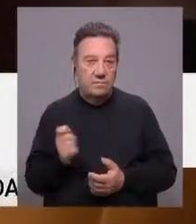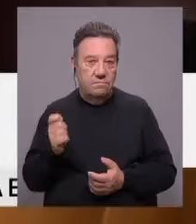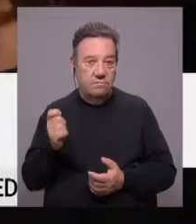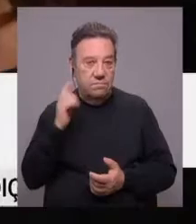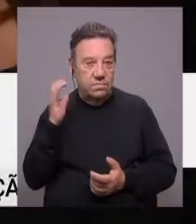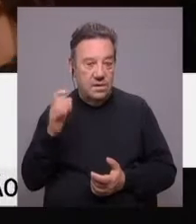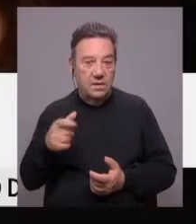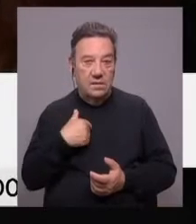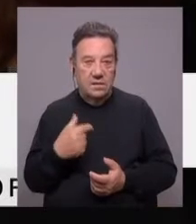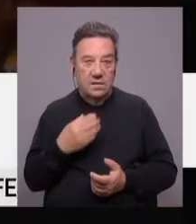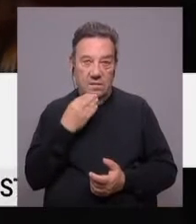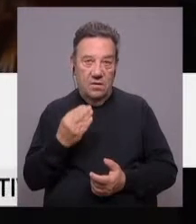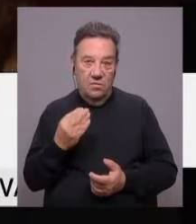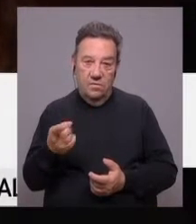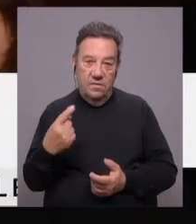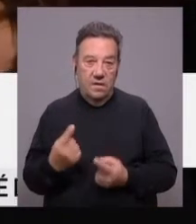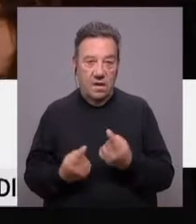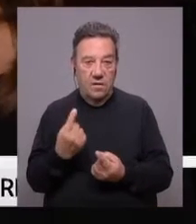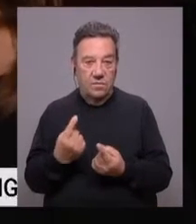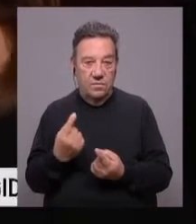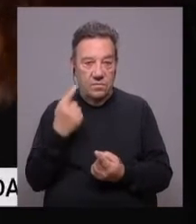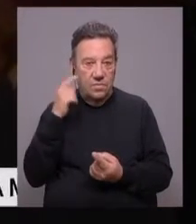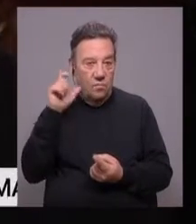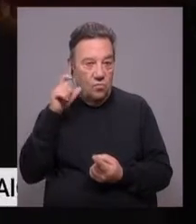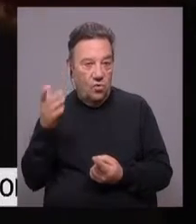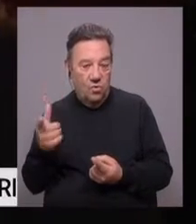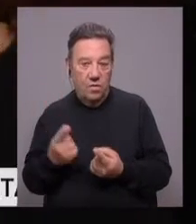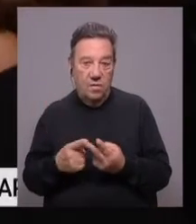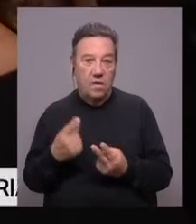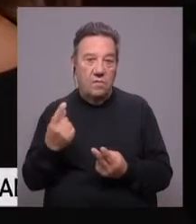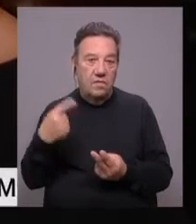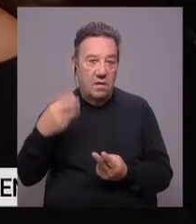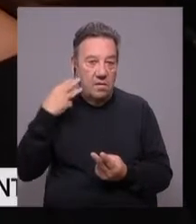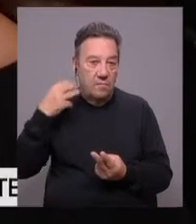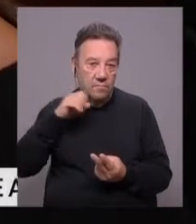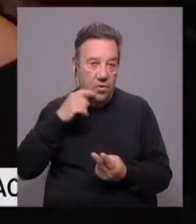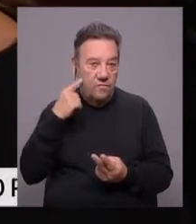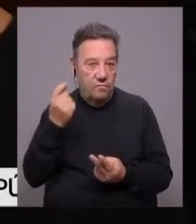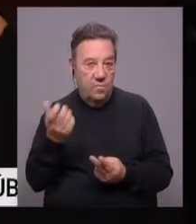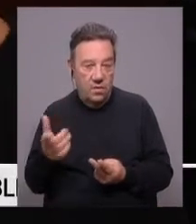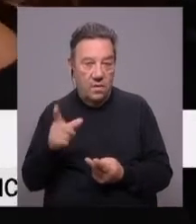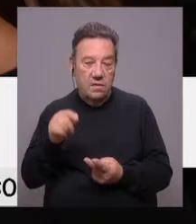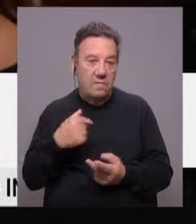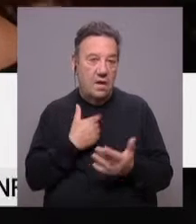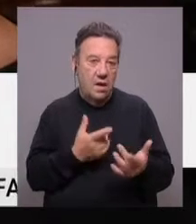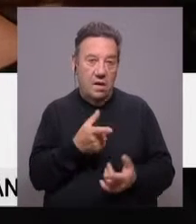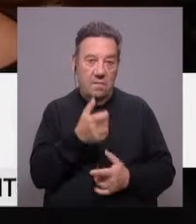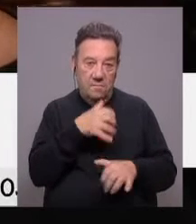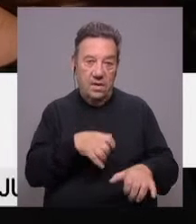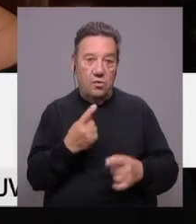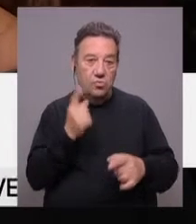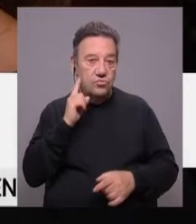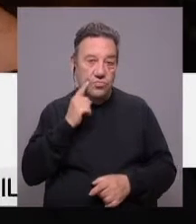Nós temos alunos que têm alguns aparelhos, outros têm implante e até conseguem ouvir um pouco, mas também tínhamos aqui na plateia